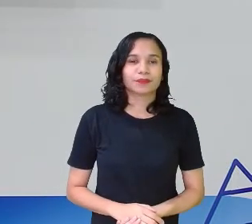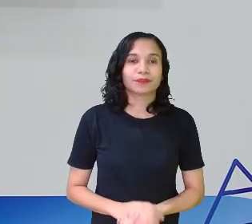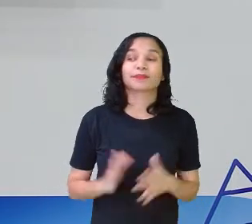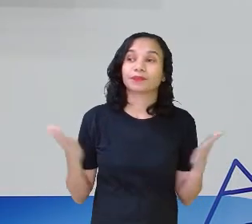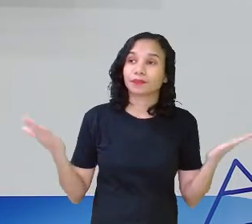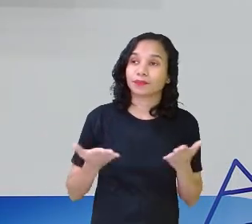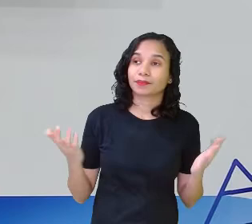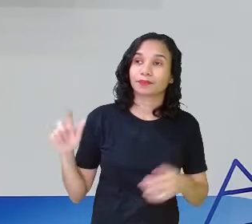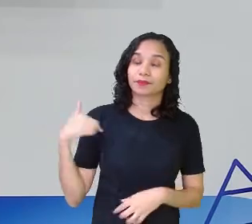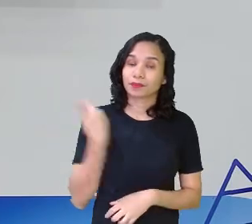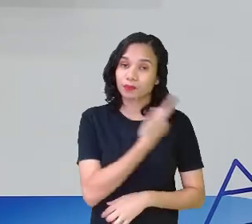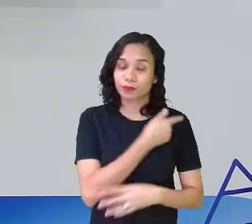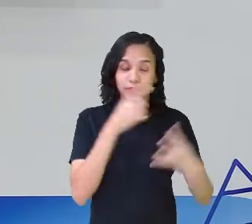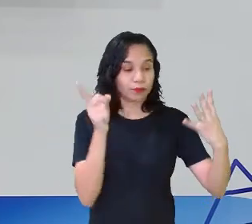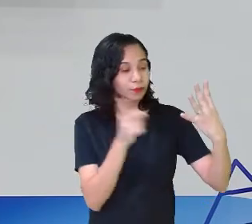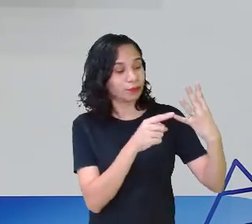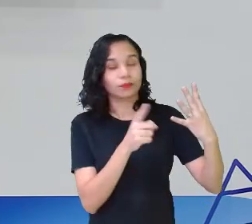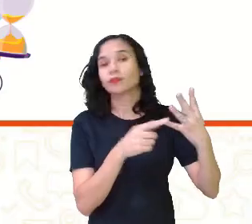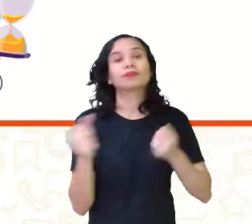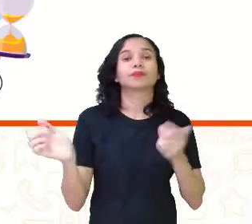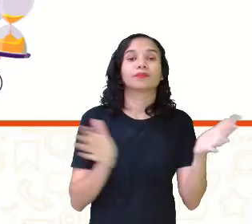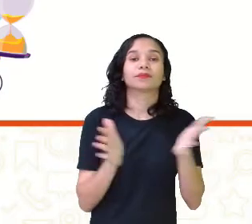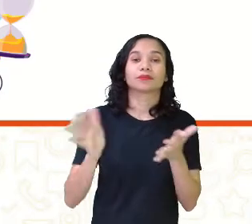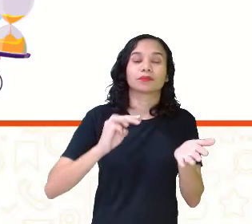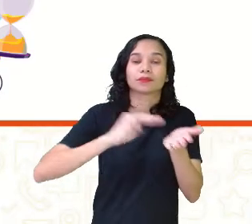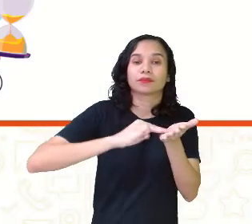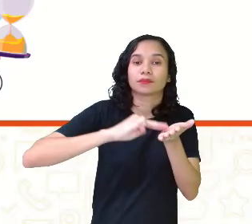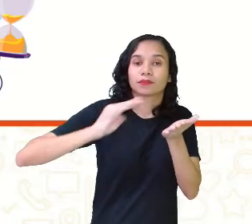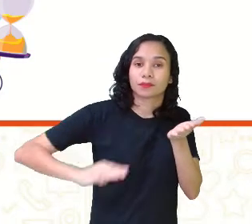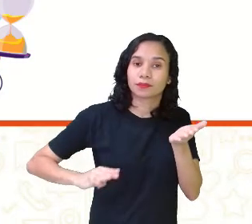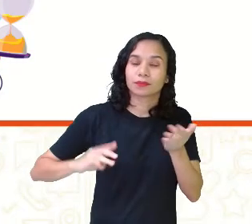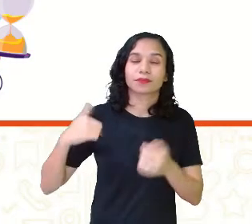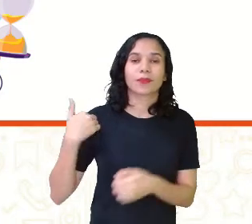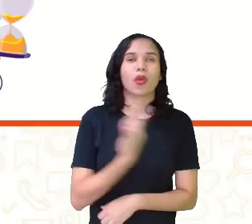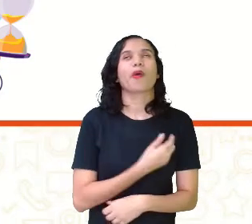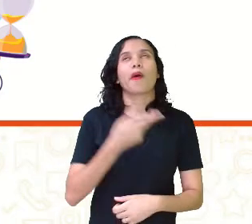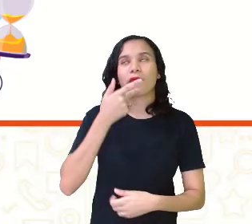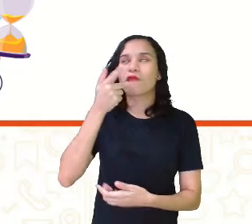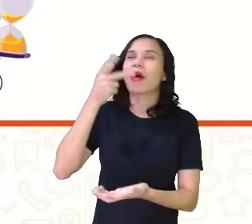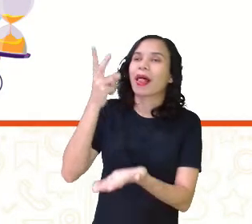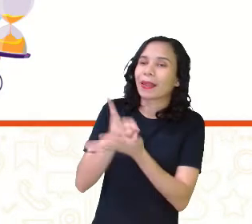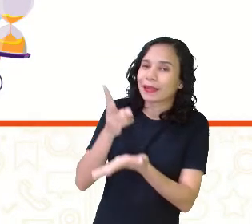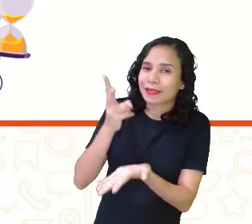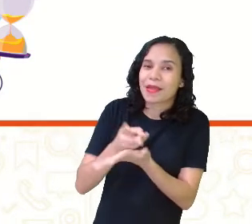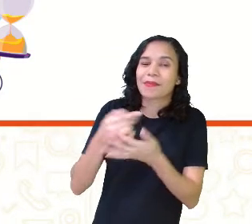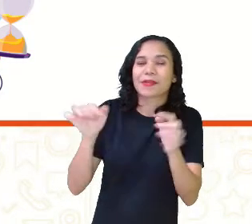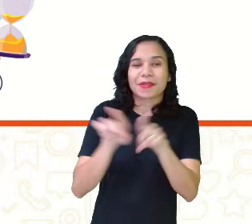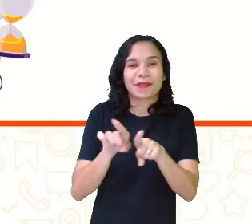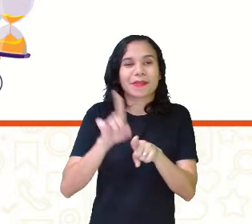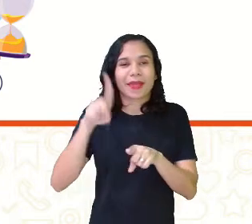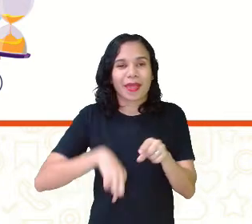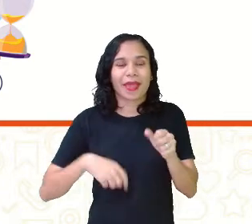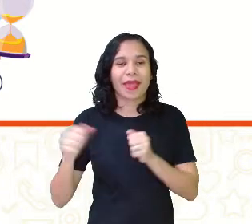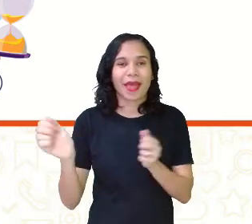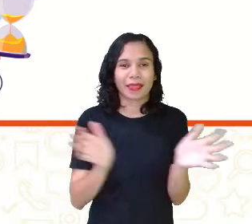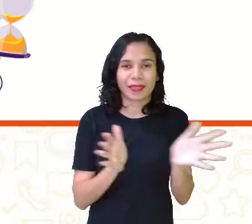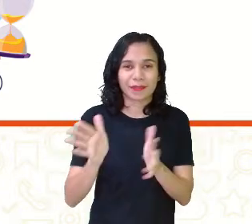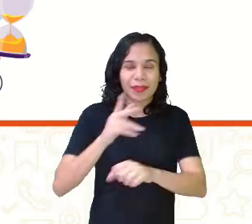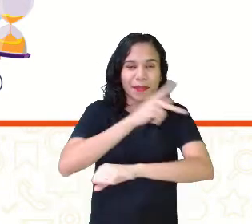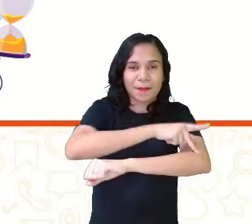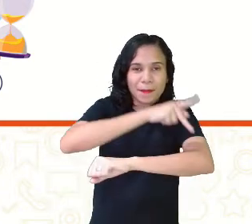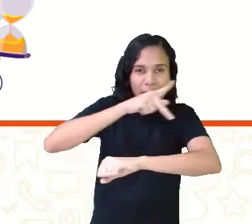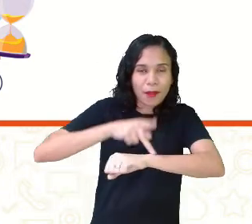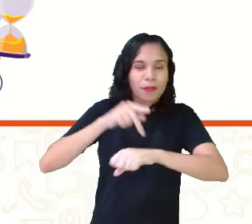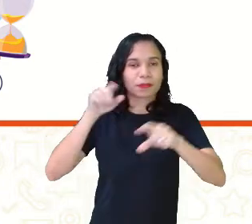E aí a gente tem a acessibilidade metodológica, né, que a gente fala bastante, conhecida também como acessibilidade